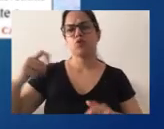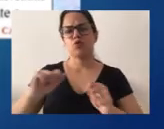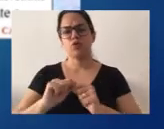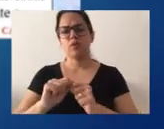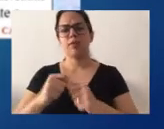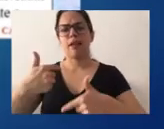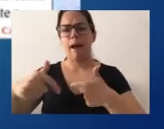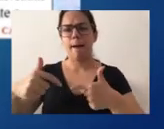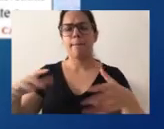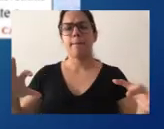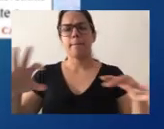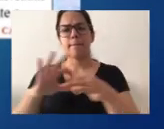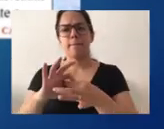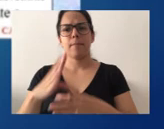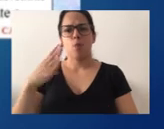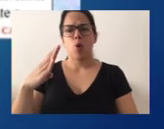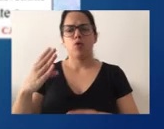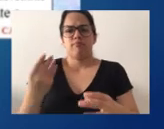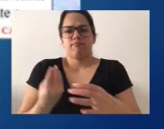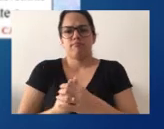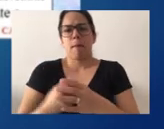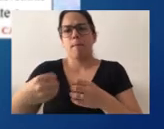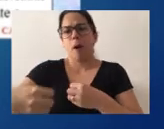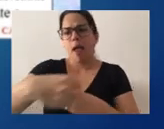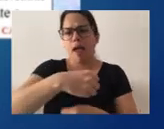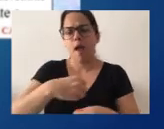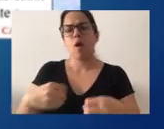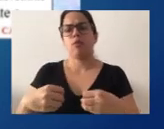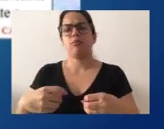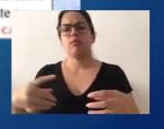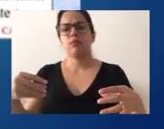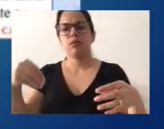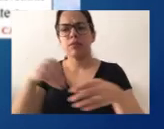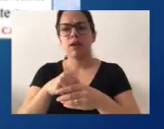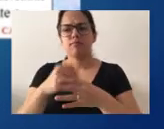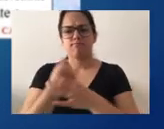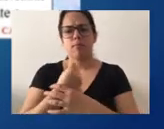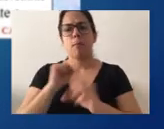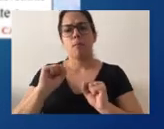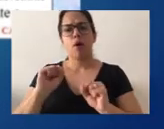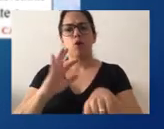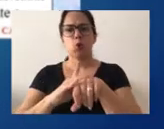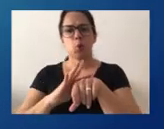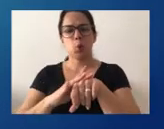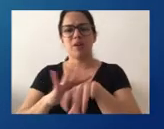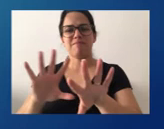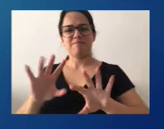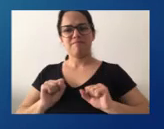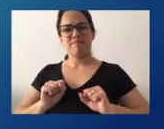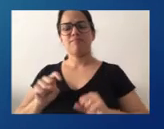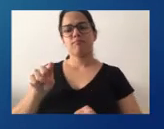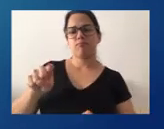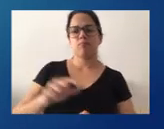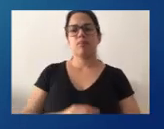à biologia molecular e nas capelas e cabines de segurança. Doenças envolvidas com esse tipo de radiação são